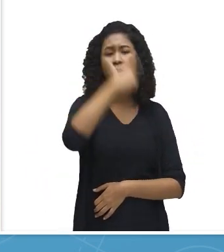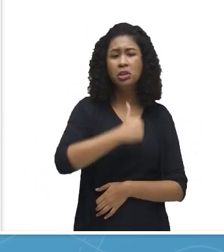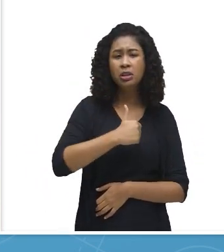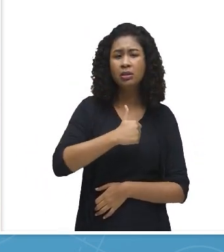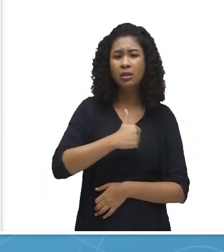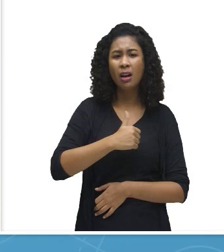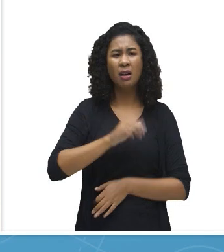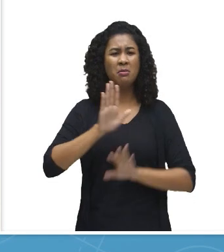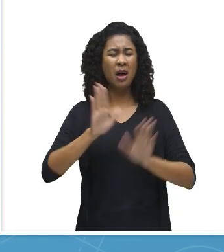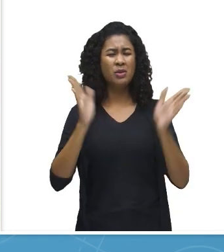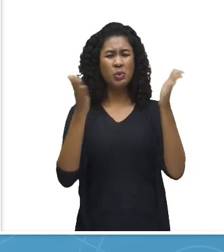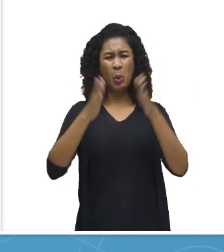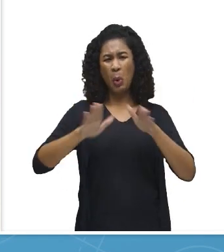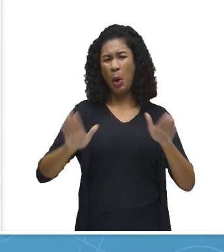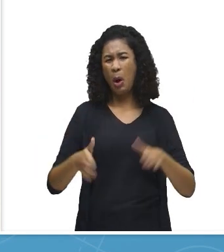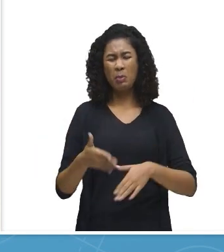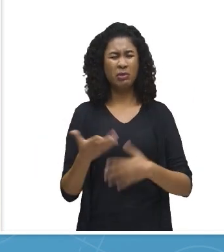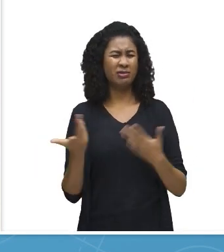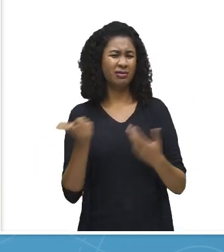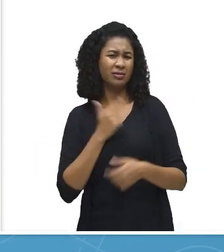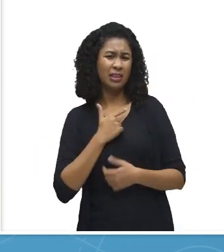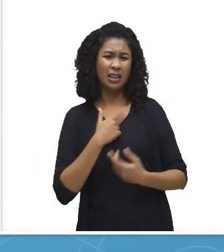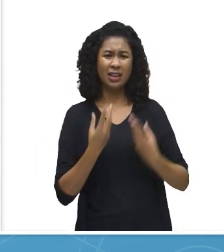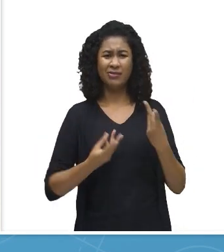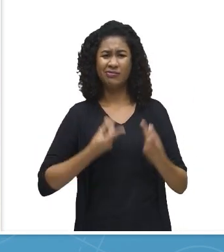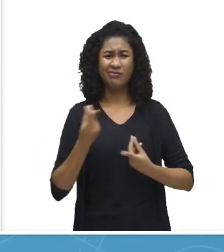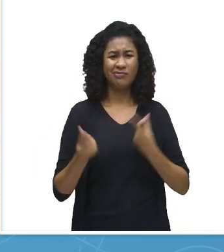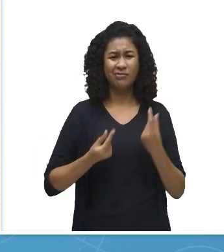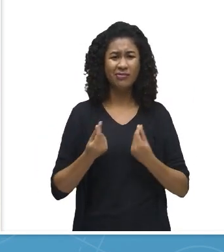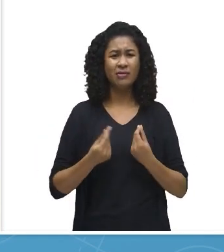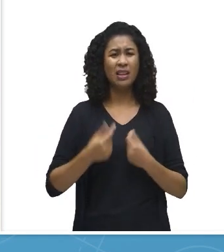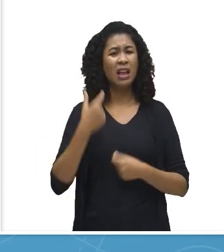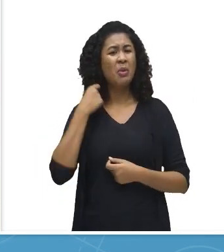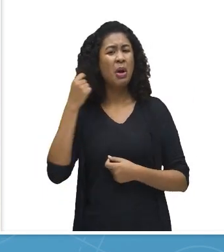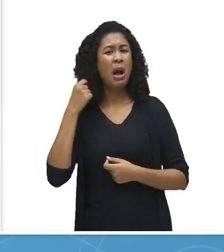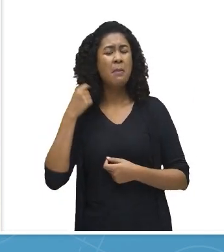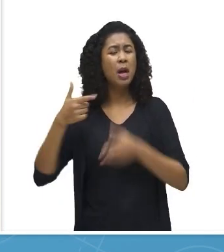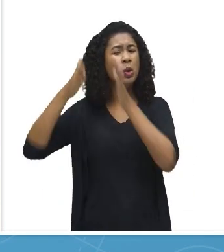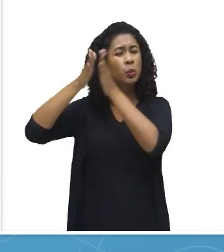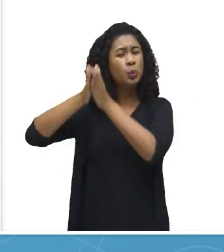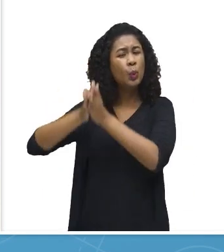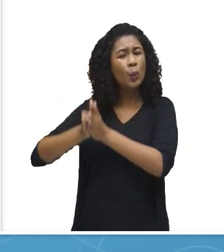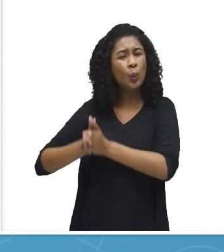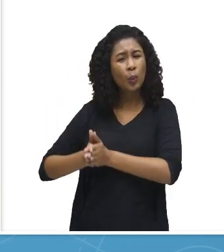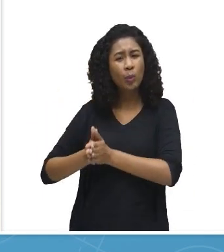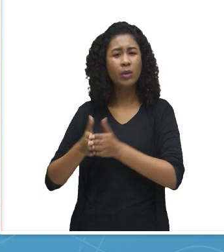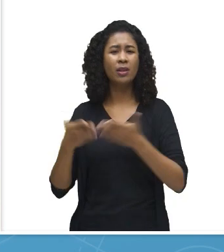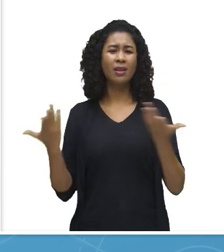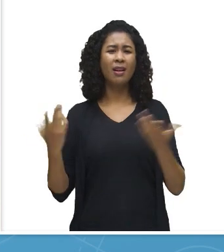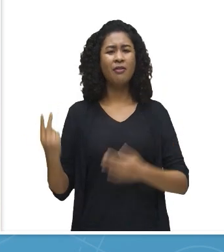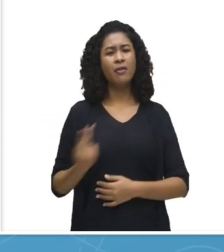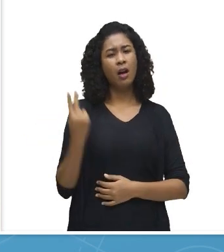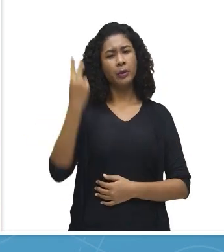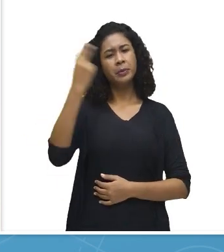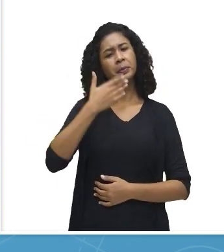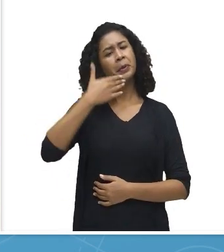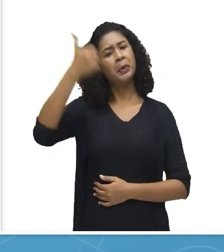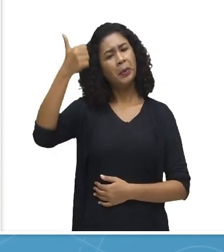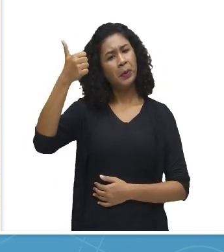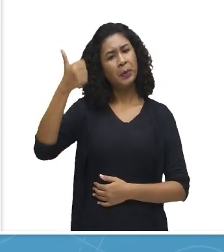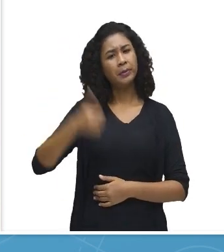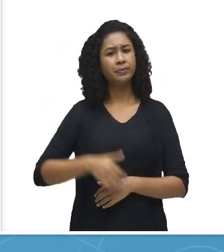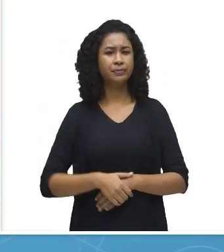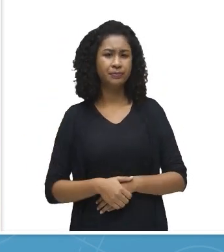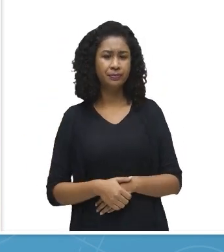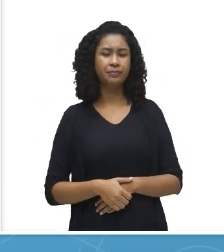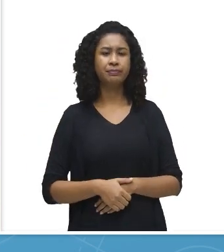se tivesse mais corpo, seria mais bonita. Se o cabelo dela fosse liso, iria valorizar muito mais ela.